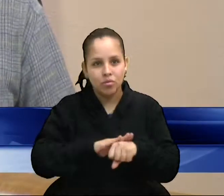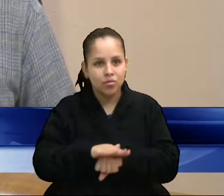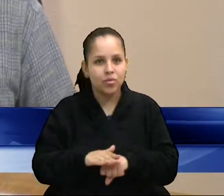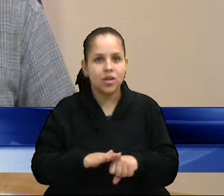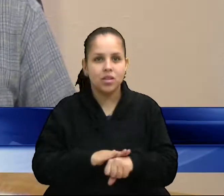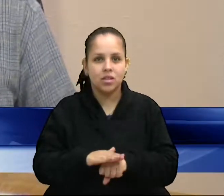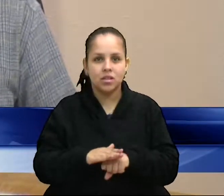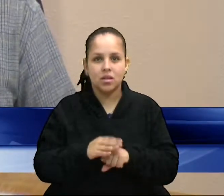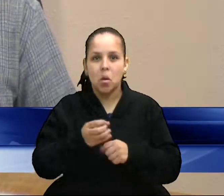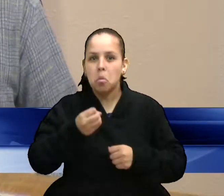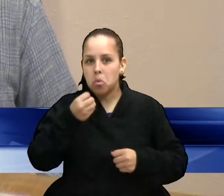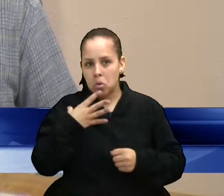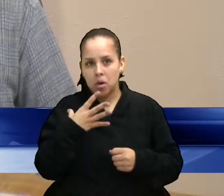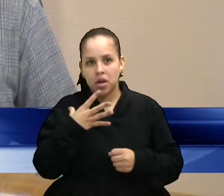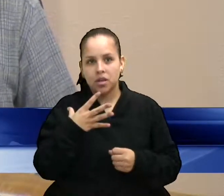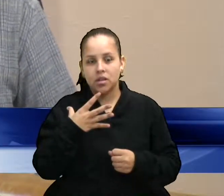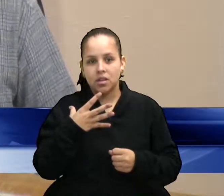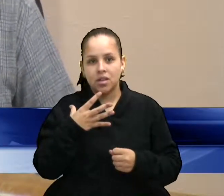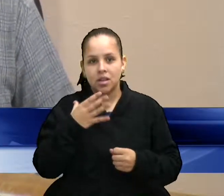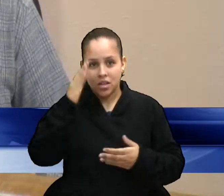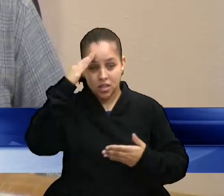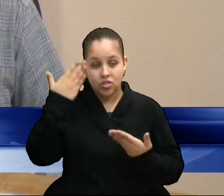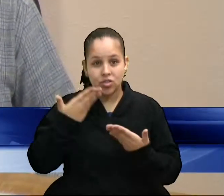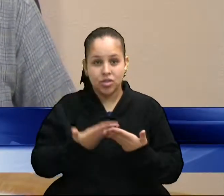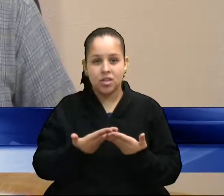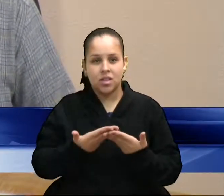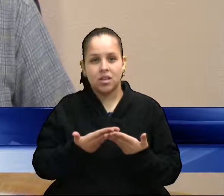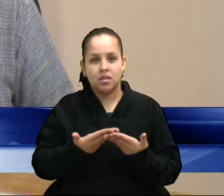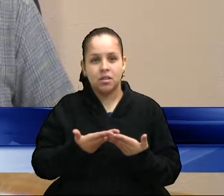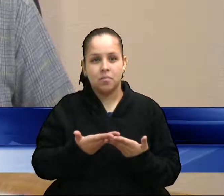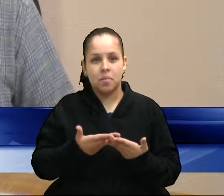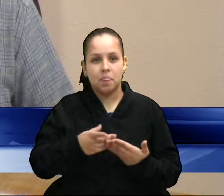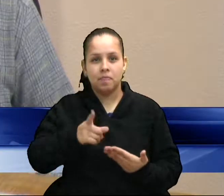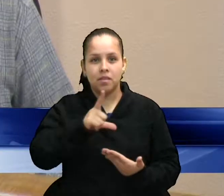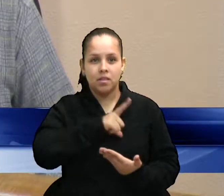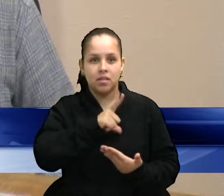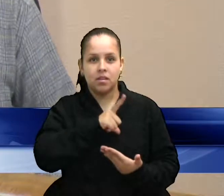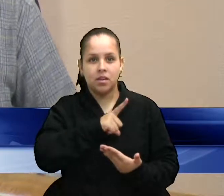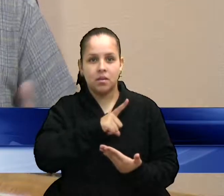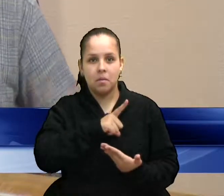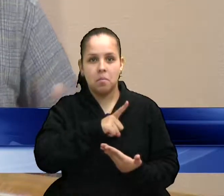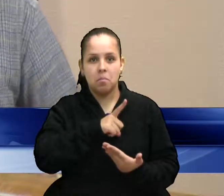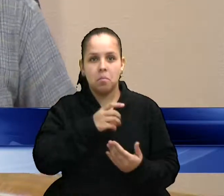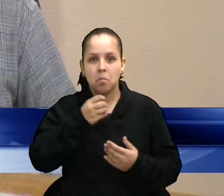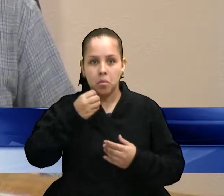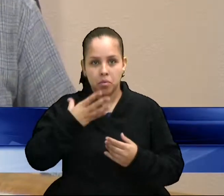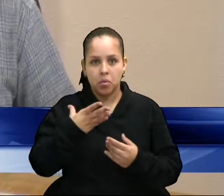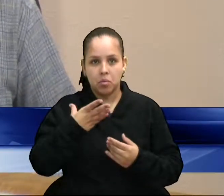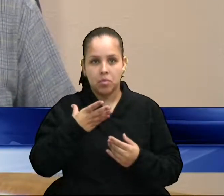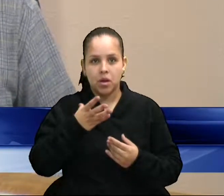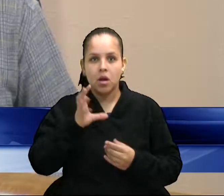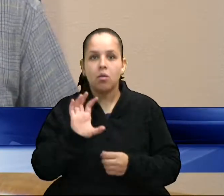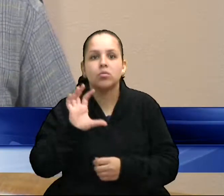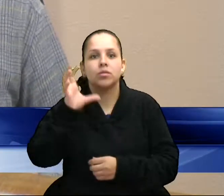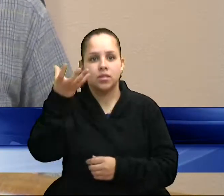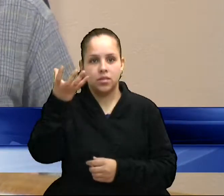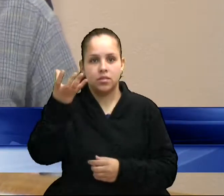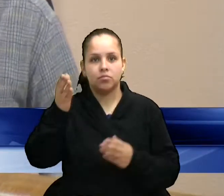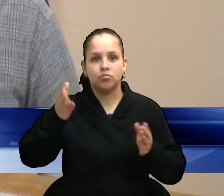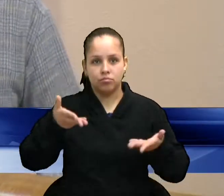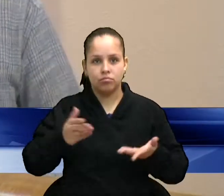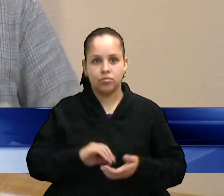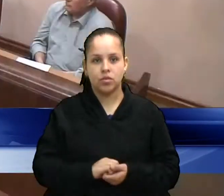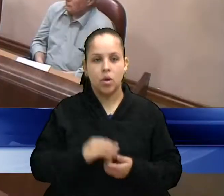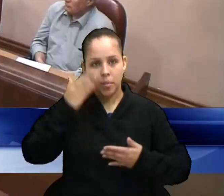com certeza, vamos ter êxito, acredito, neste momento, para que isso se torne realidade. Muito obrigado a